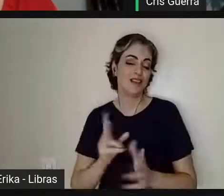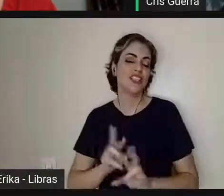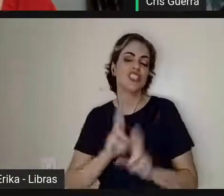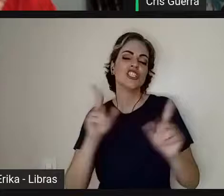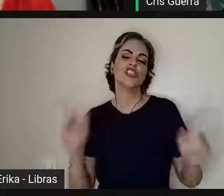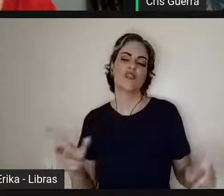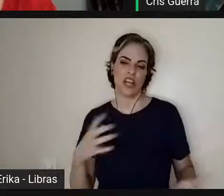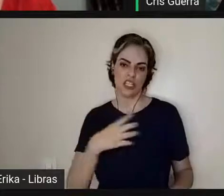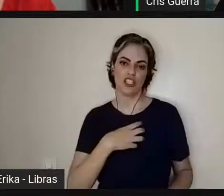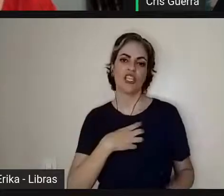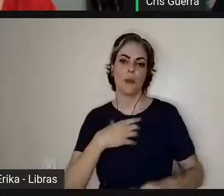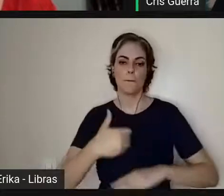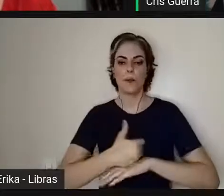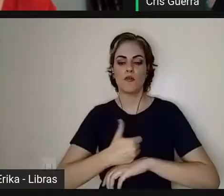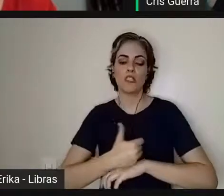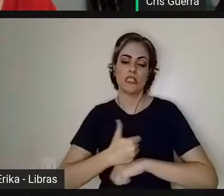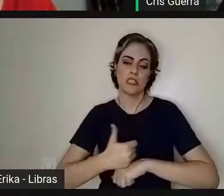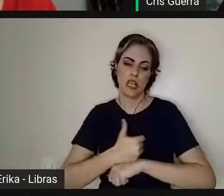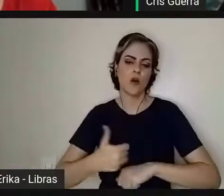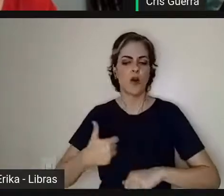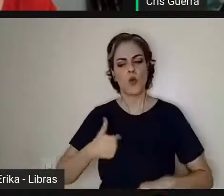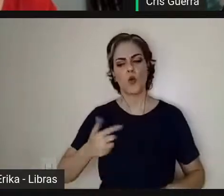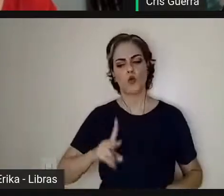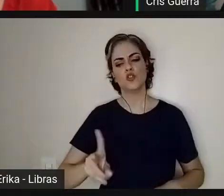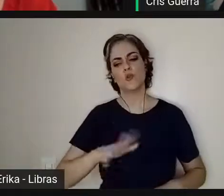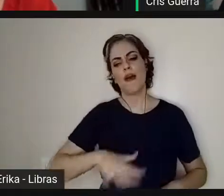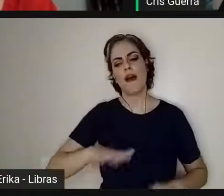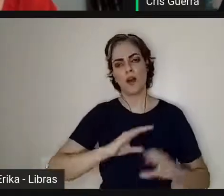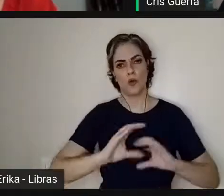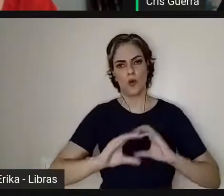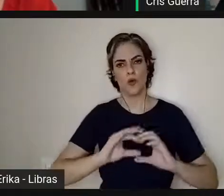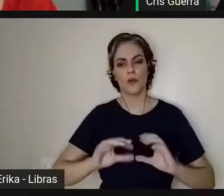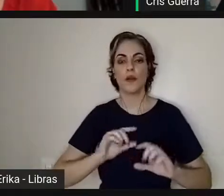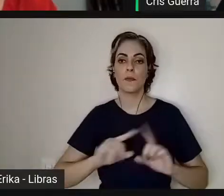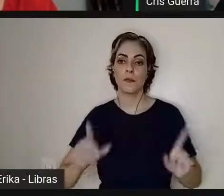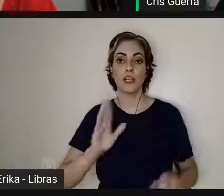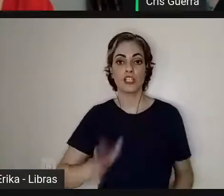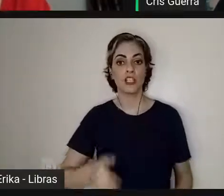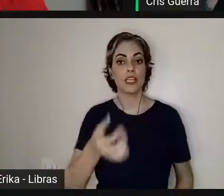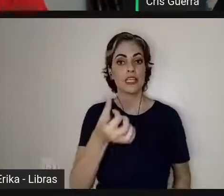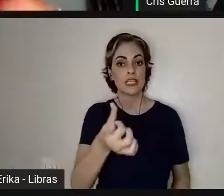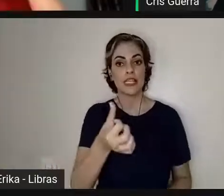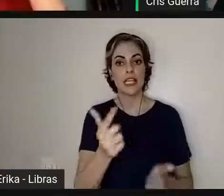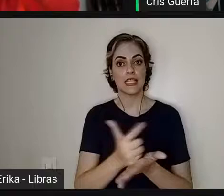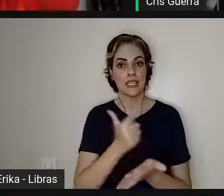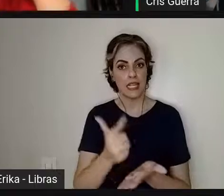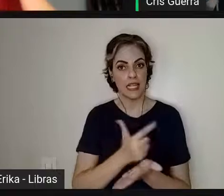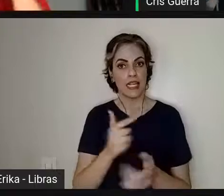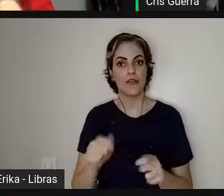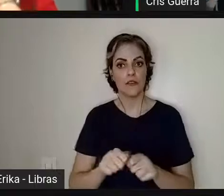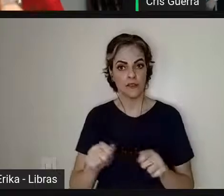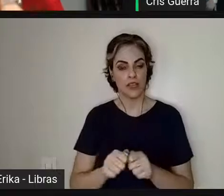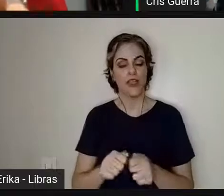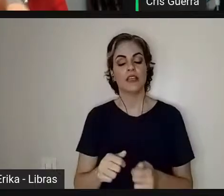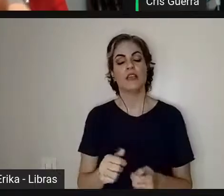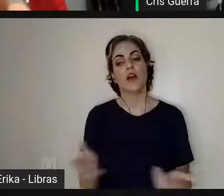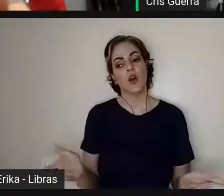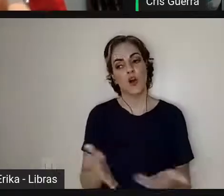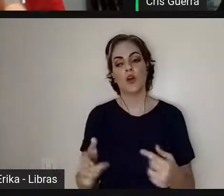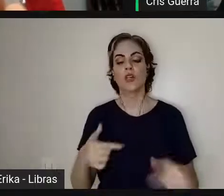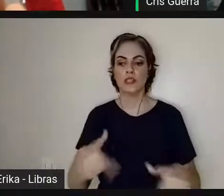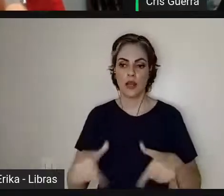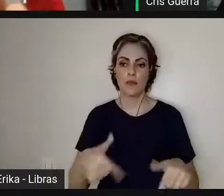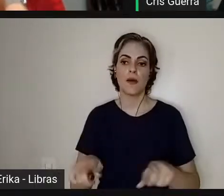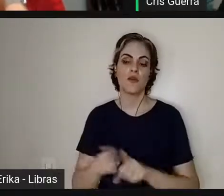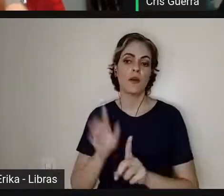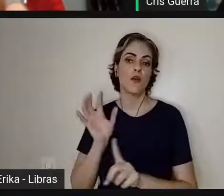acho que eu continuo comunicadora. Depois disso, já são 6 livros publicados, né? Hoje eu trabalho também como